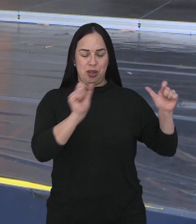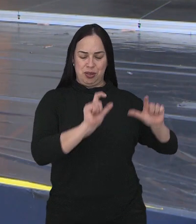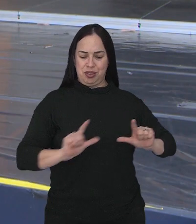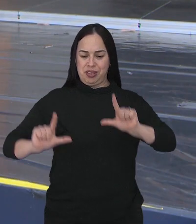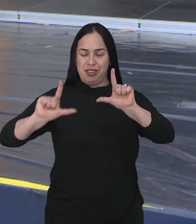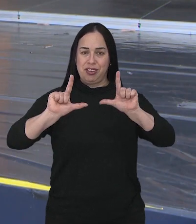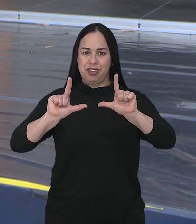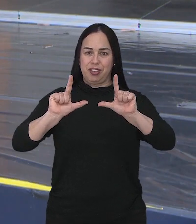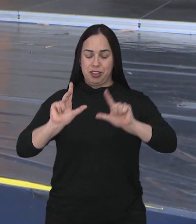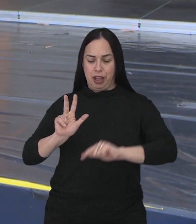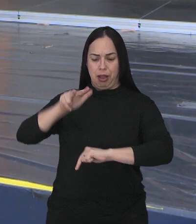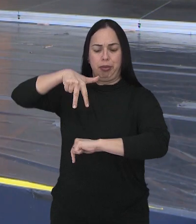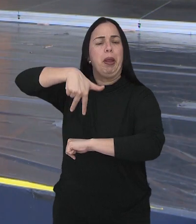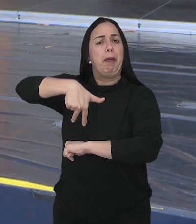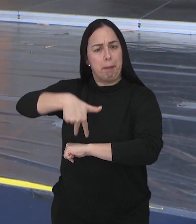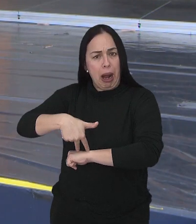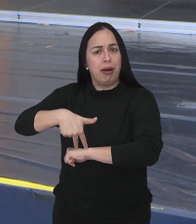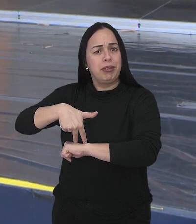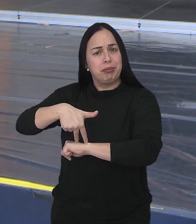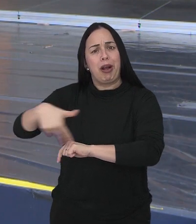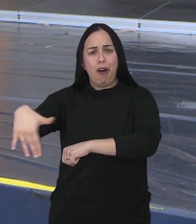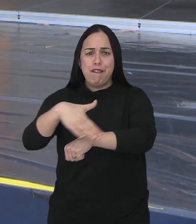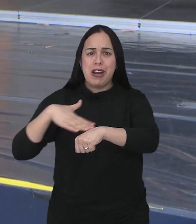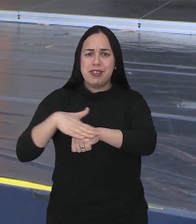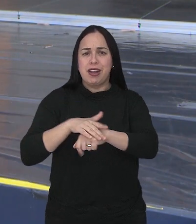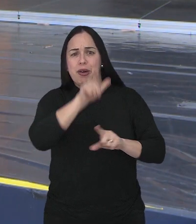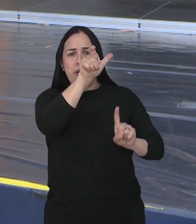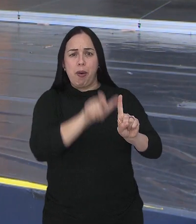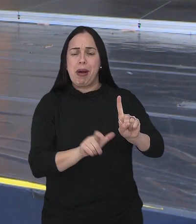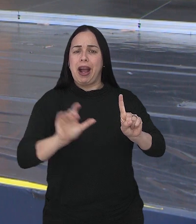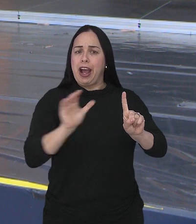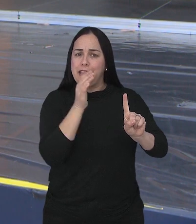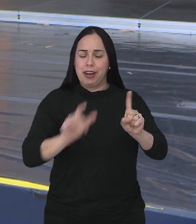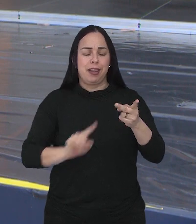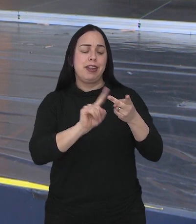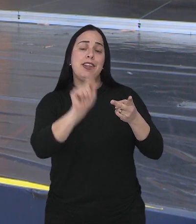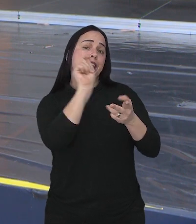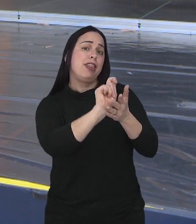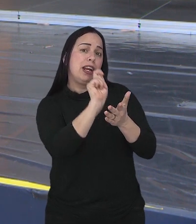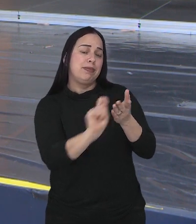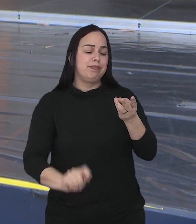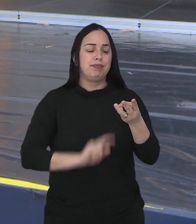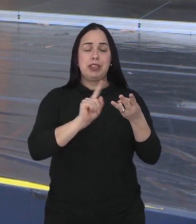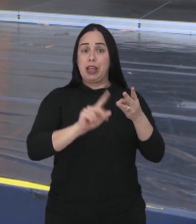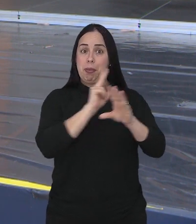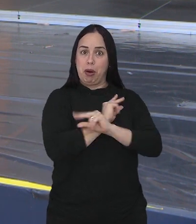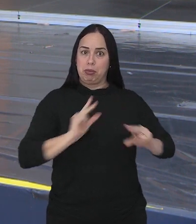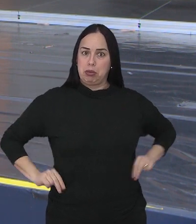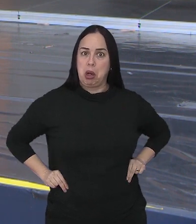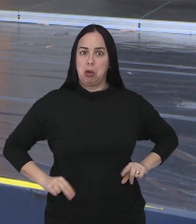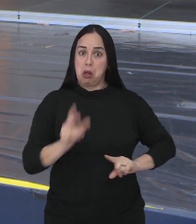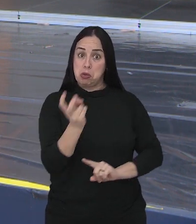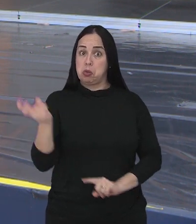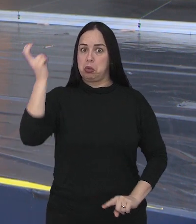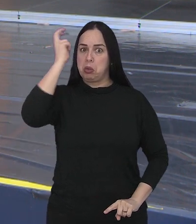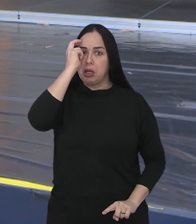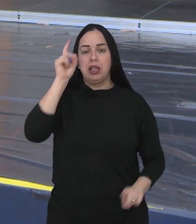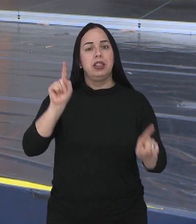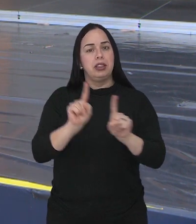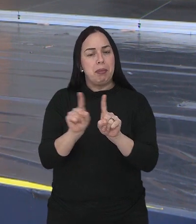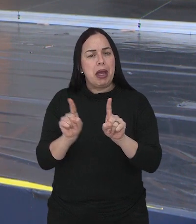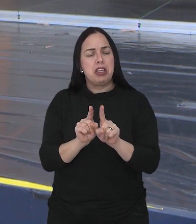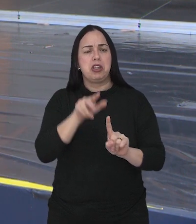E o Entrevistas de hoje está num palco para conversar com uma artista completa. Ela é cantora, compositora, produtora cultural.